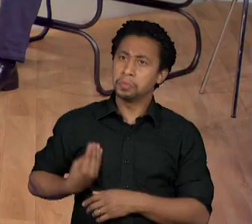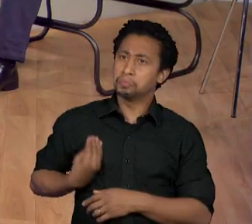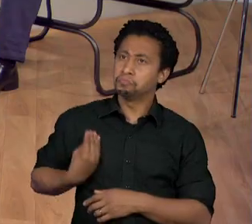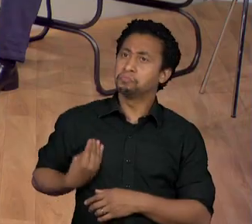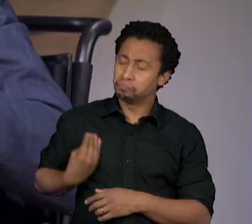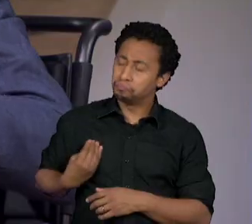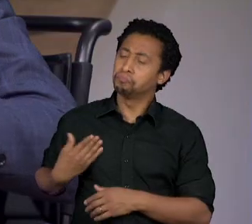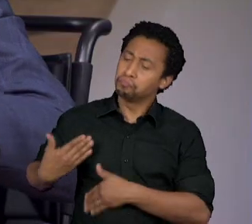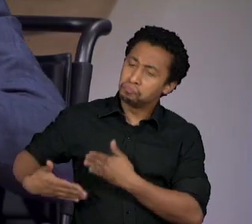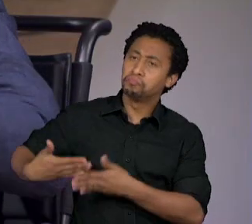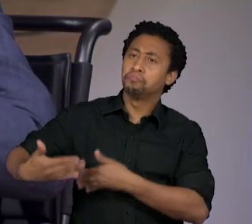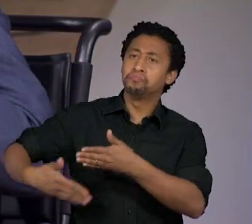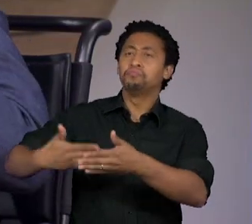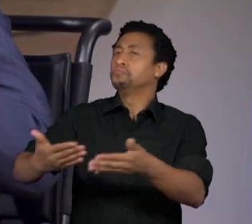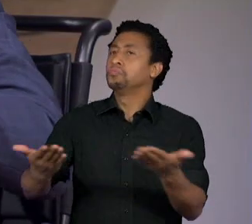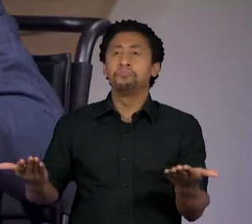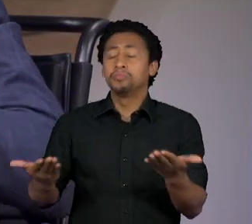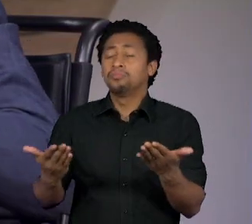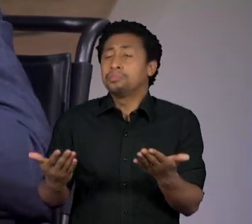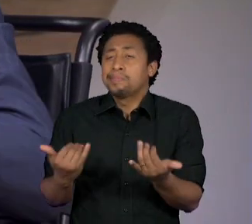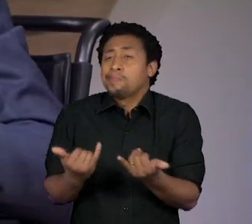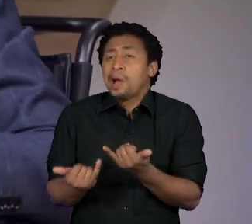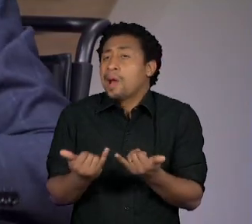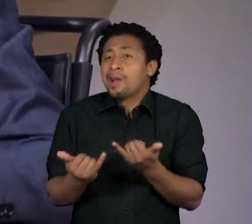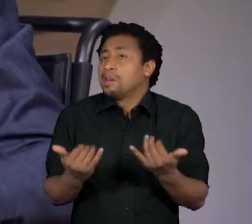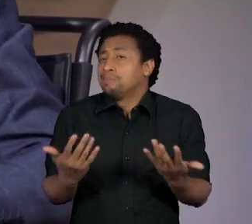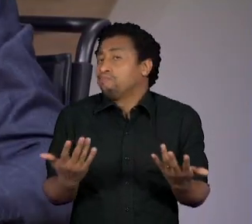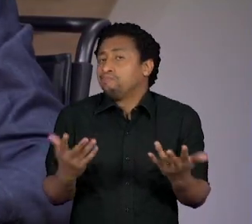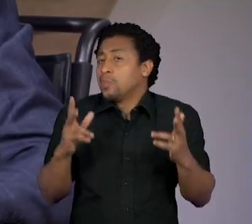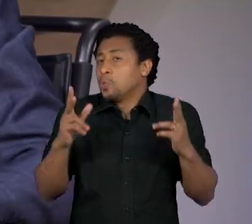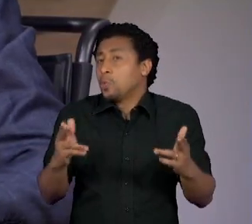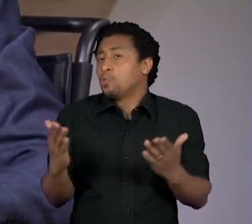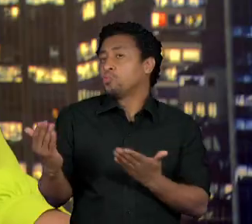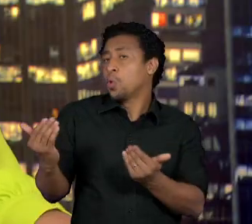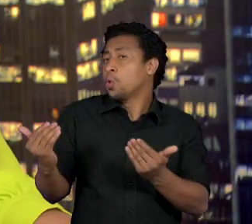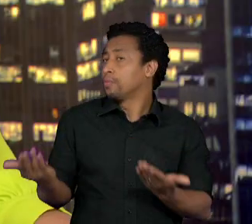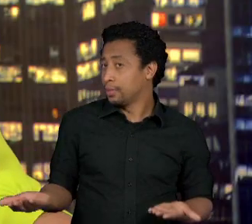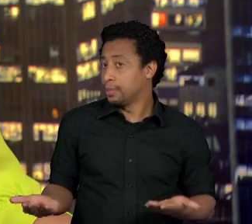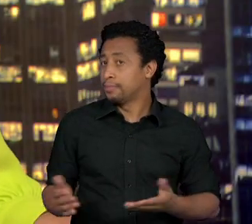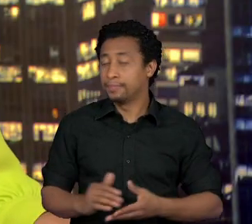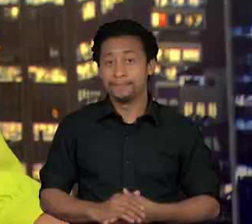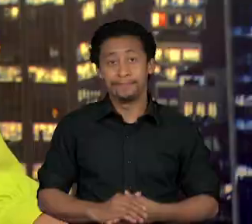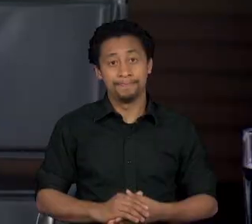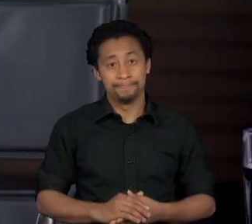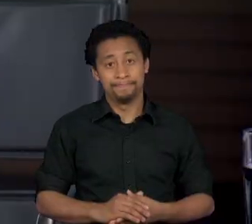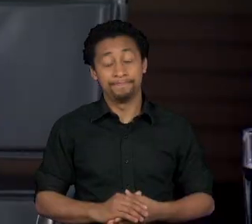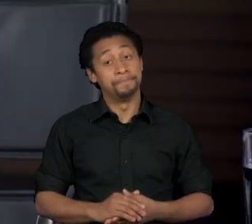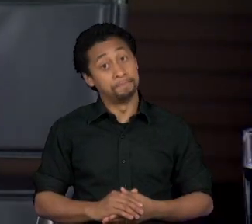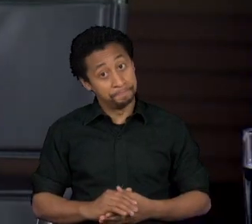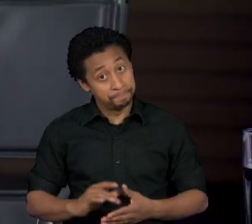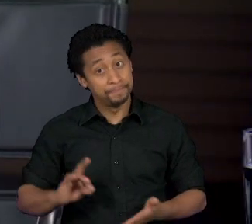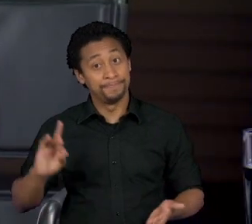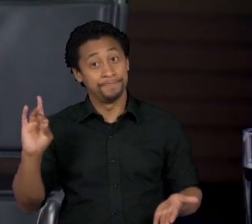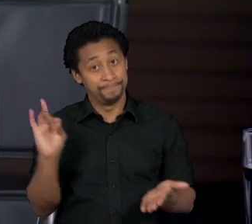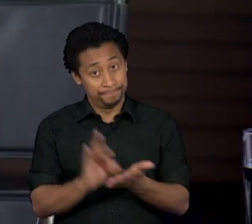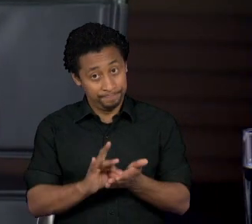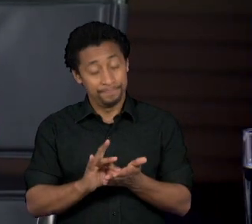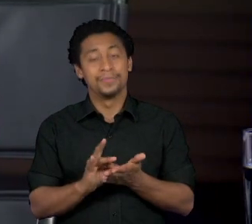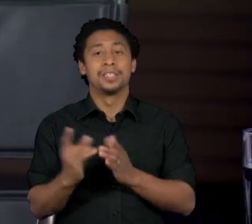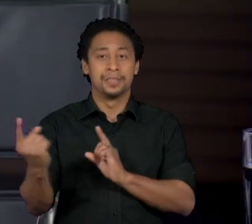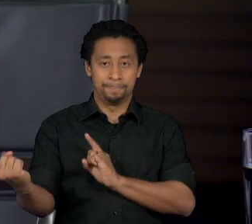anos, uma atividade de vida igual como eles tinham quando mais jovens. Na realidade, a gente vê na